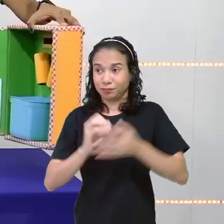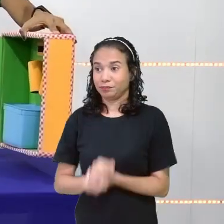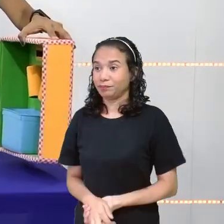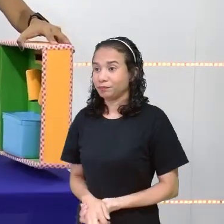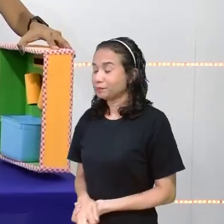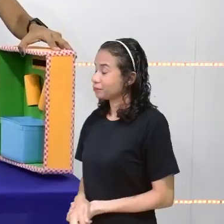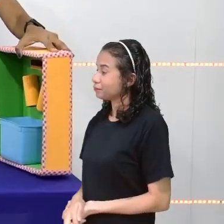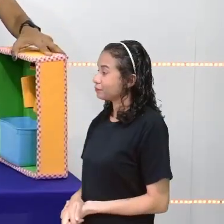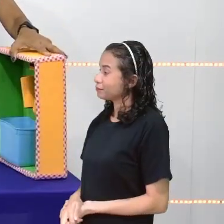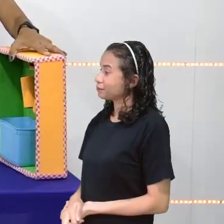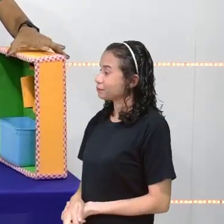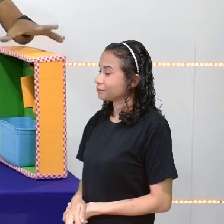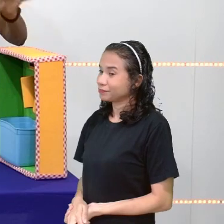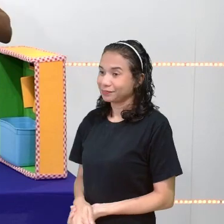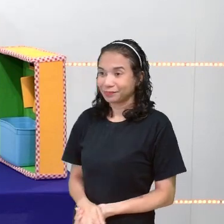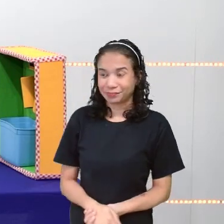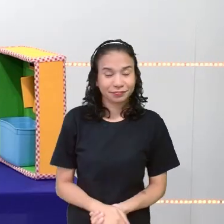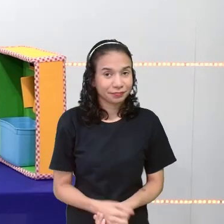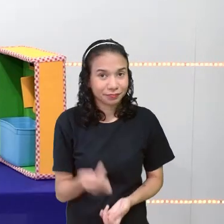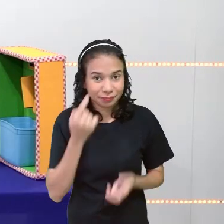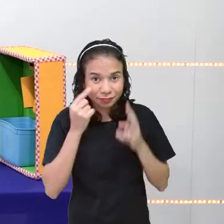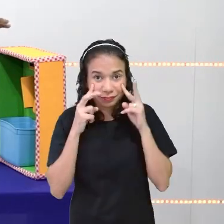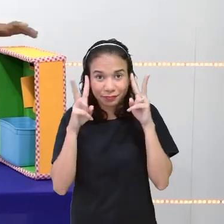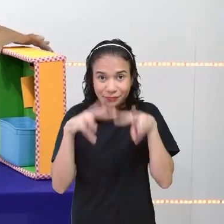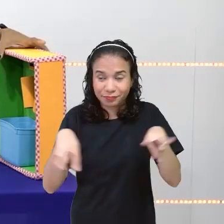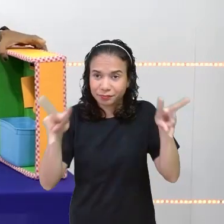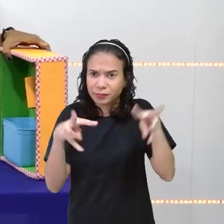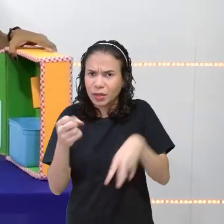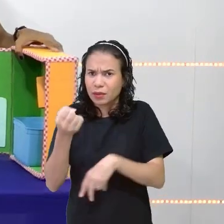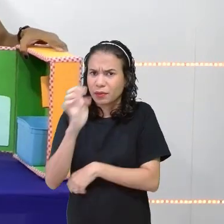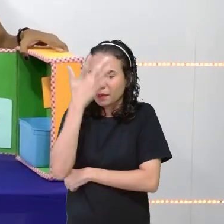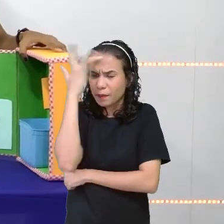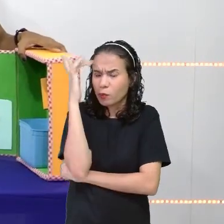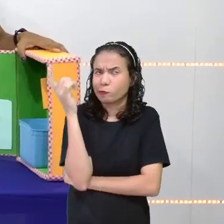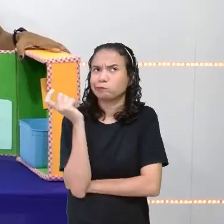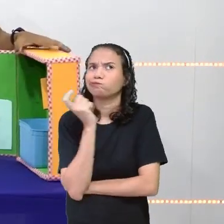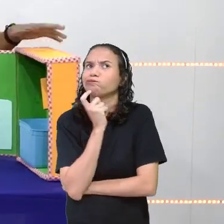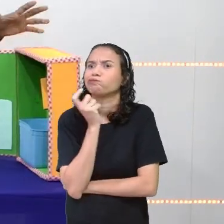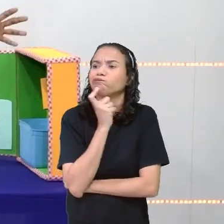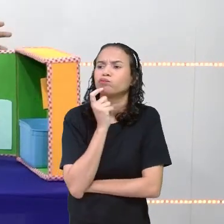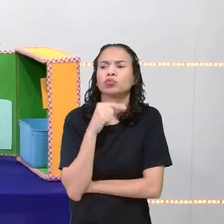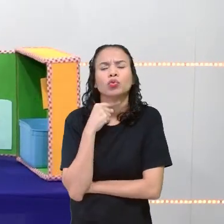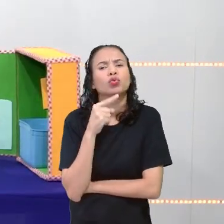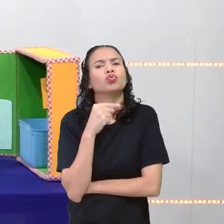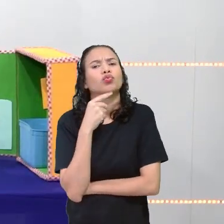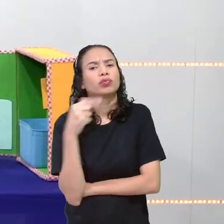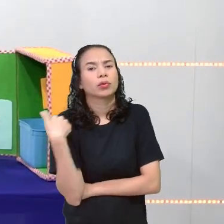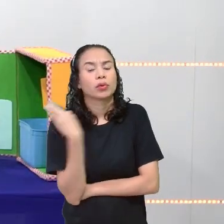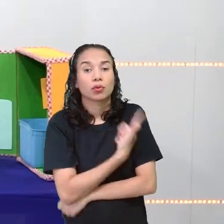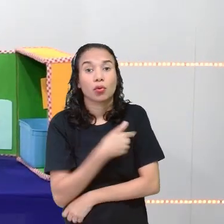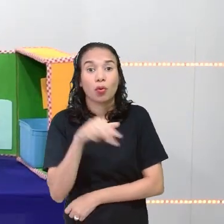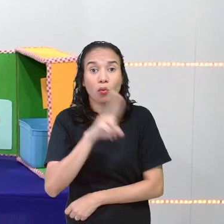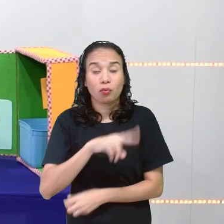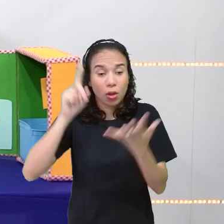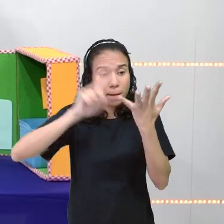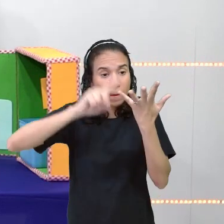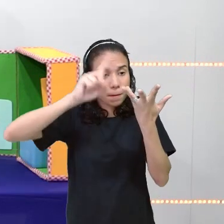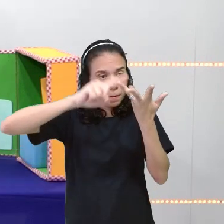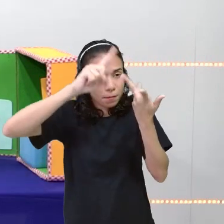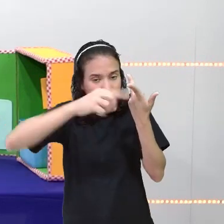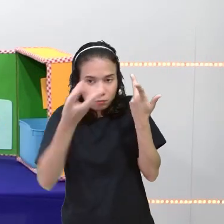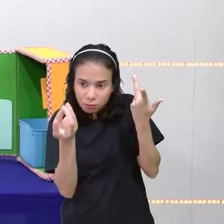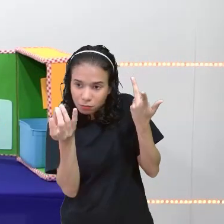Adição. Vou deixar ela aqui aberta. E caso a pessoa tenha alguma dúvida, a gente também pode utilizar os dedinhos.